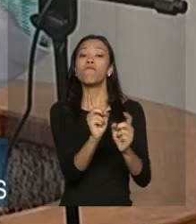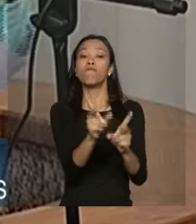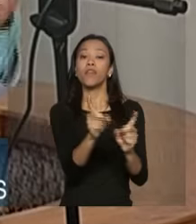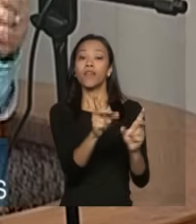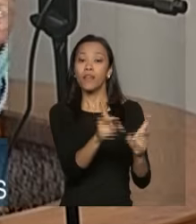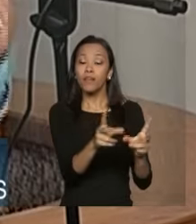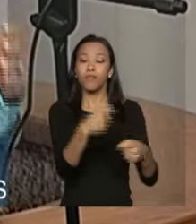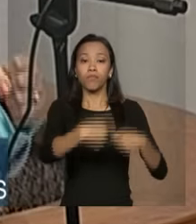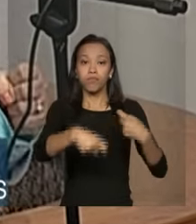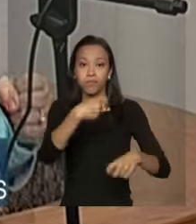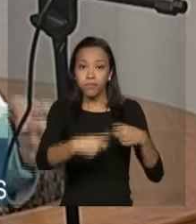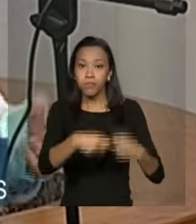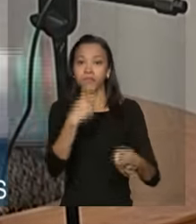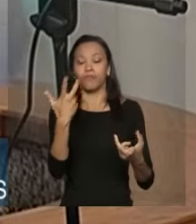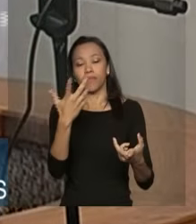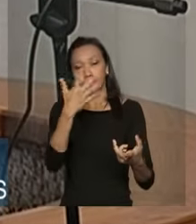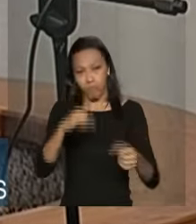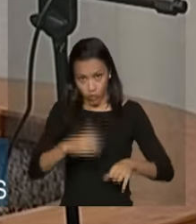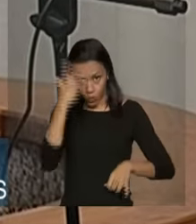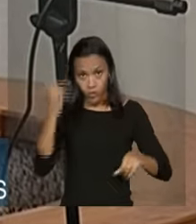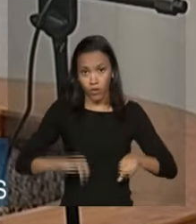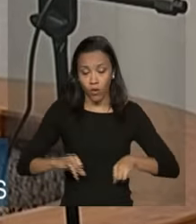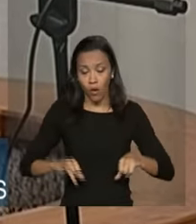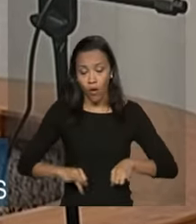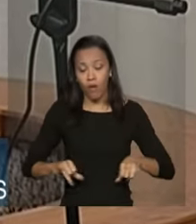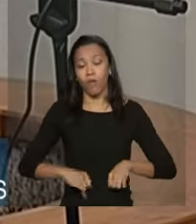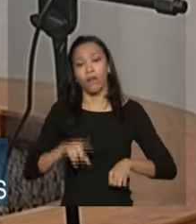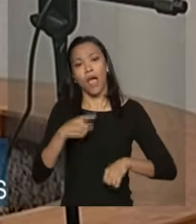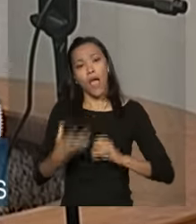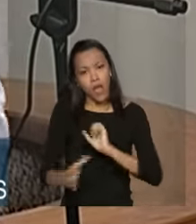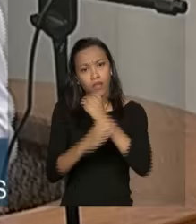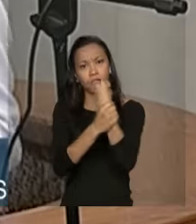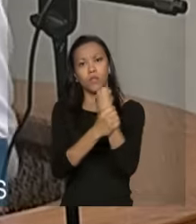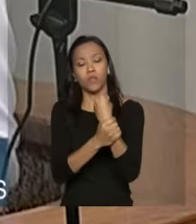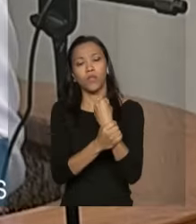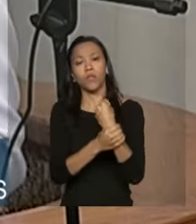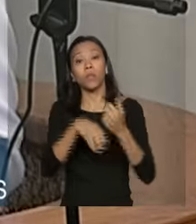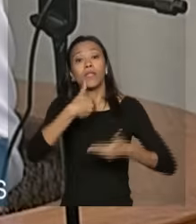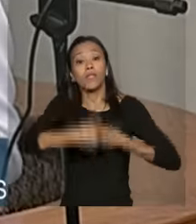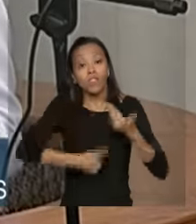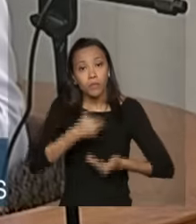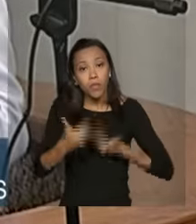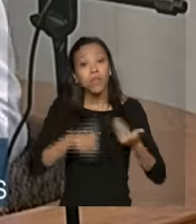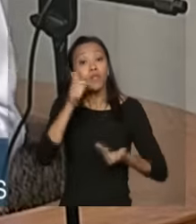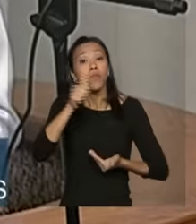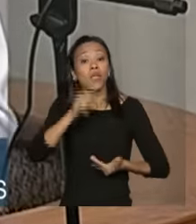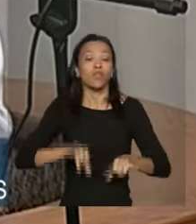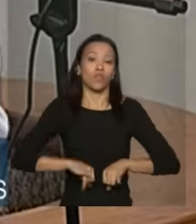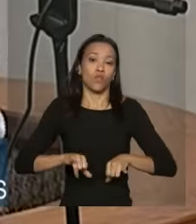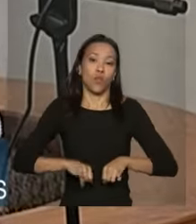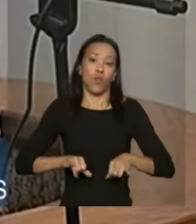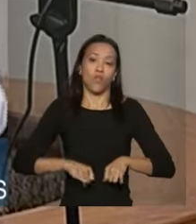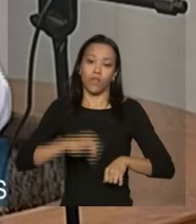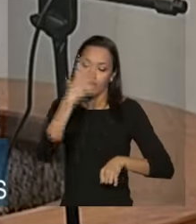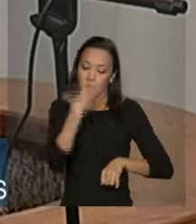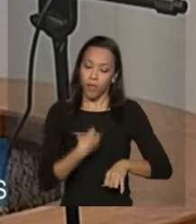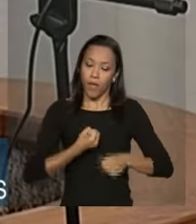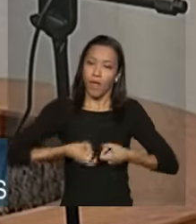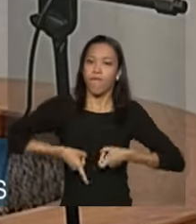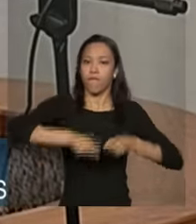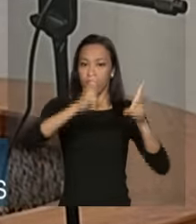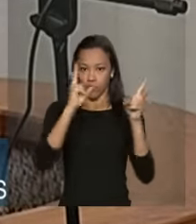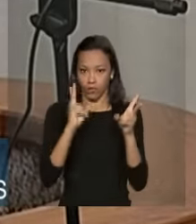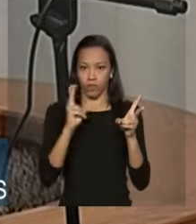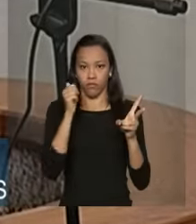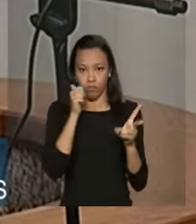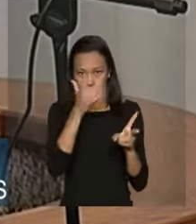nas fronteiras secas do nosso país garantindo atendimento às mulheres e à pessoas vítimas do tráfico e por fim